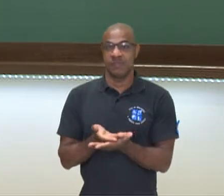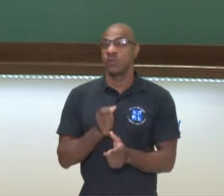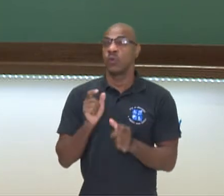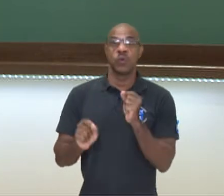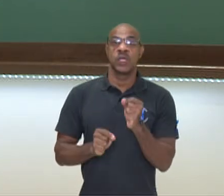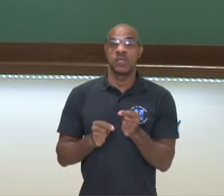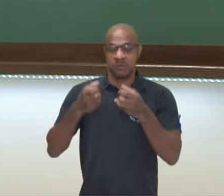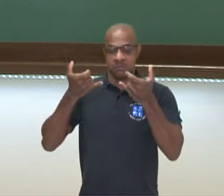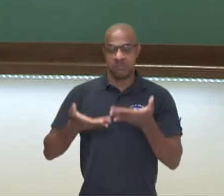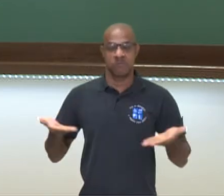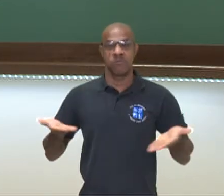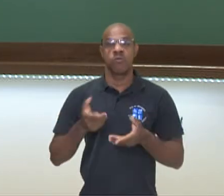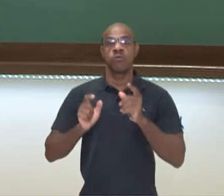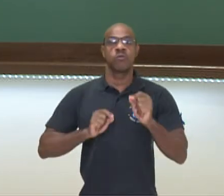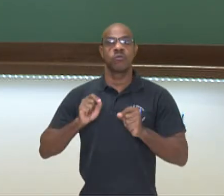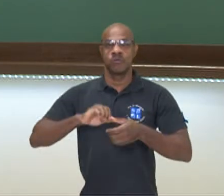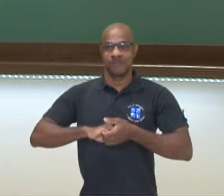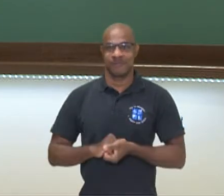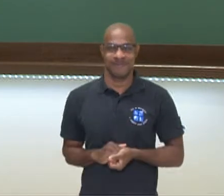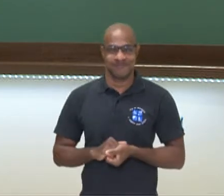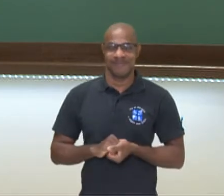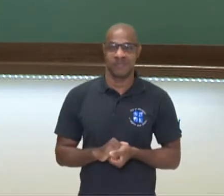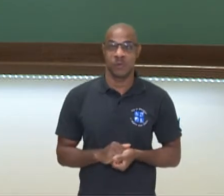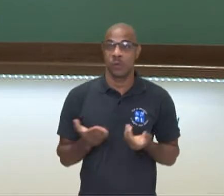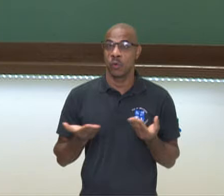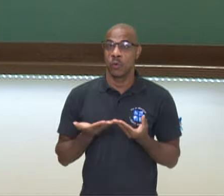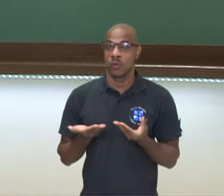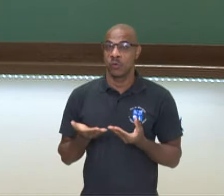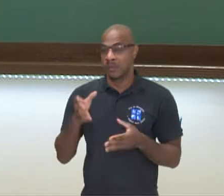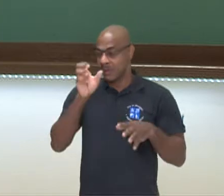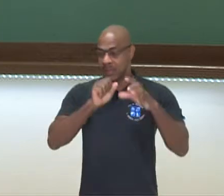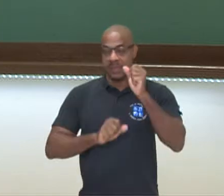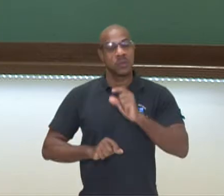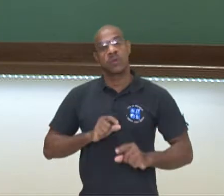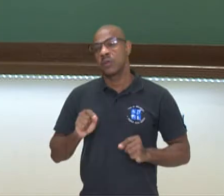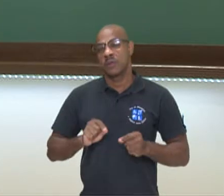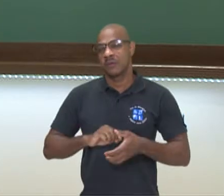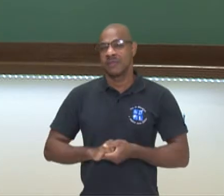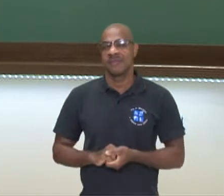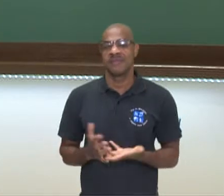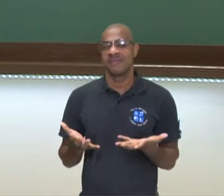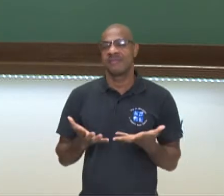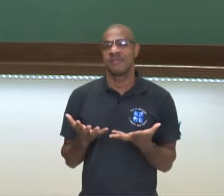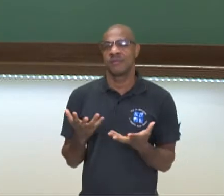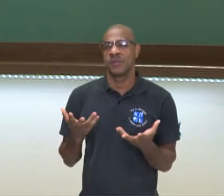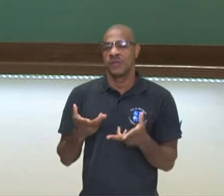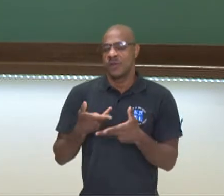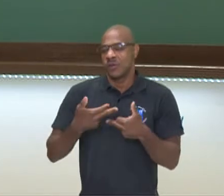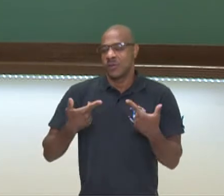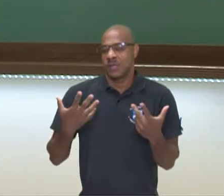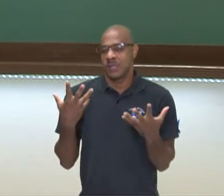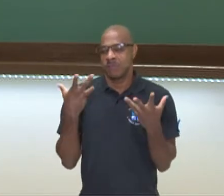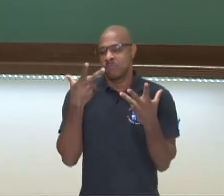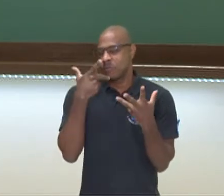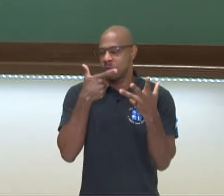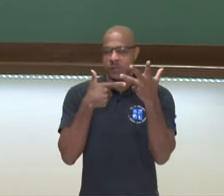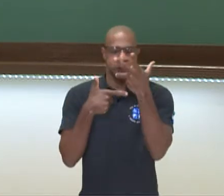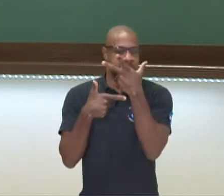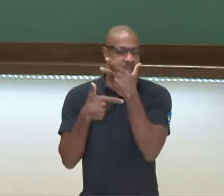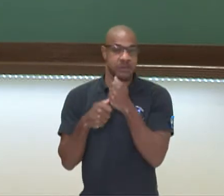vamos trabalhar hoje, hein? Hoje vamos trabalhar com uma coisa muito fofinha, muito bonitinha, que precisa de